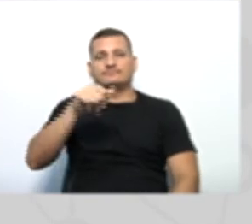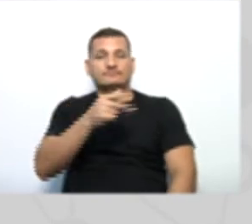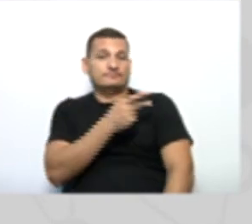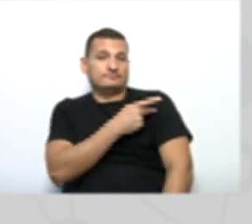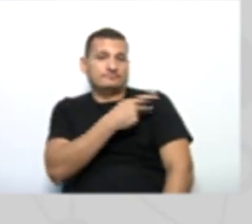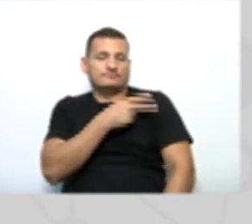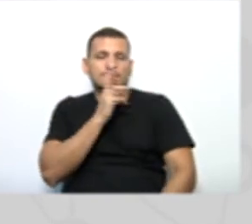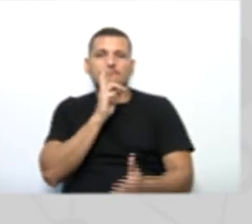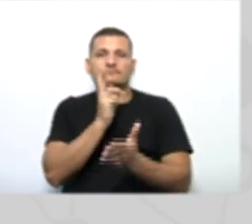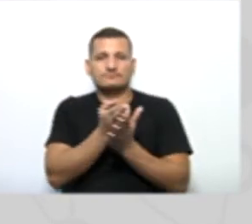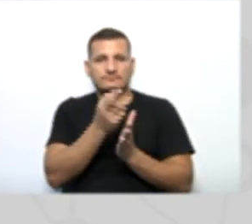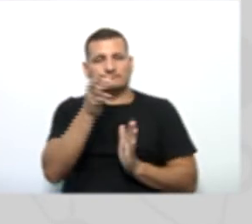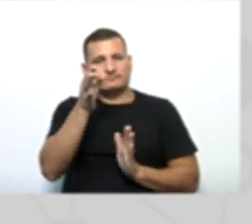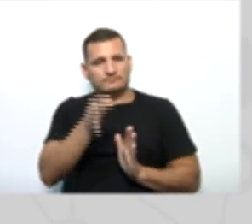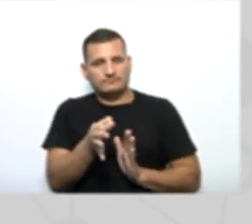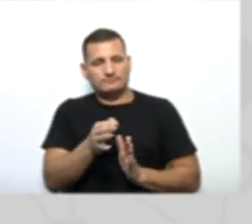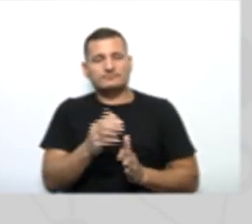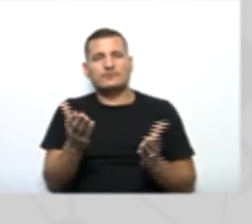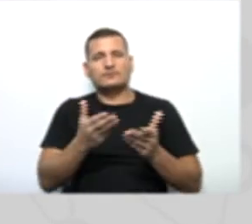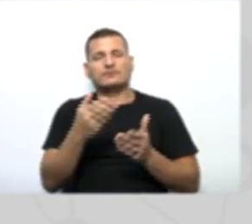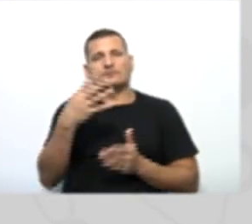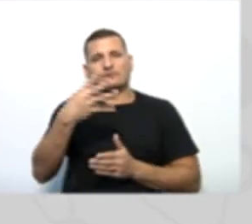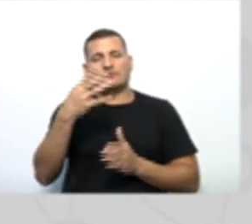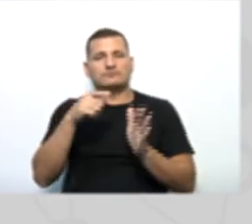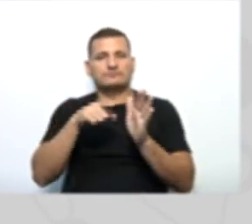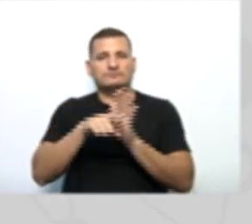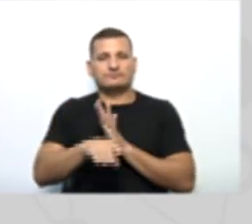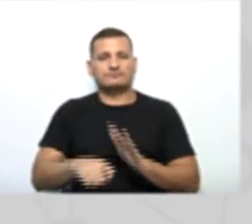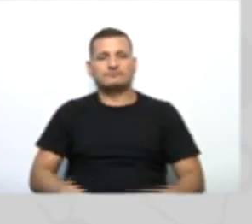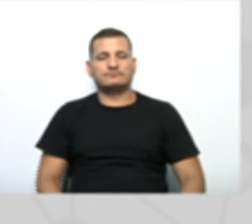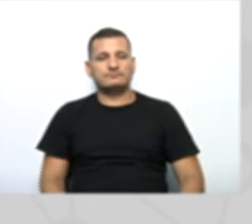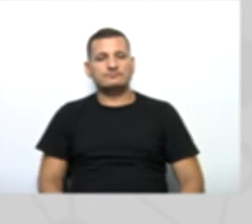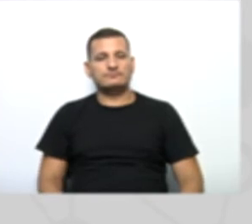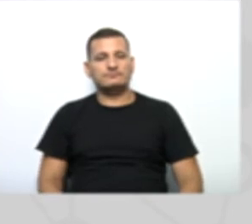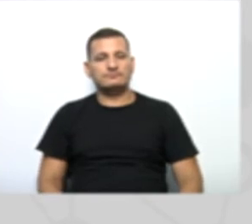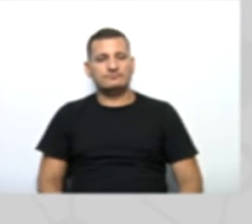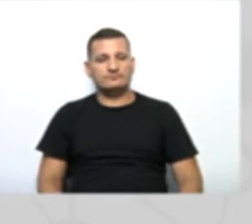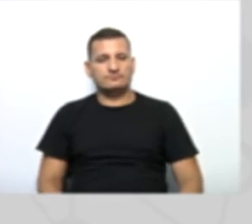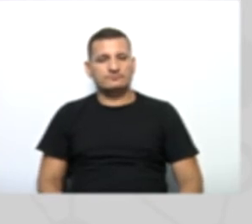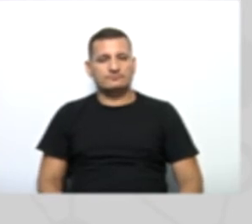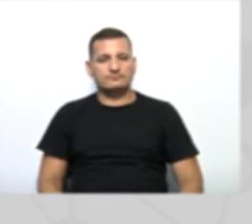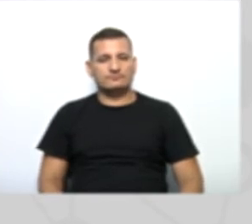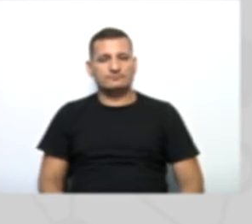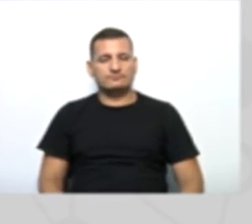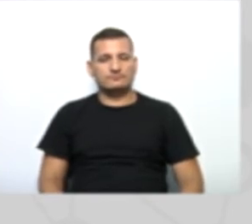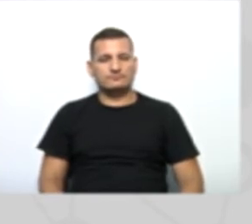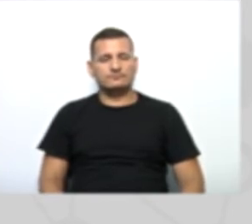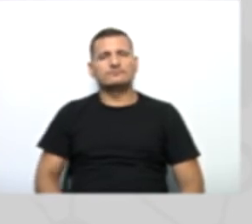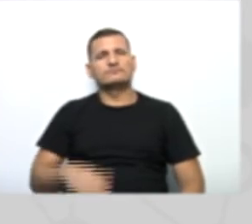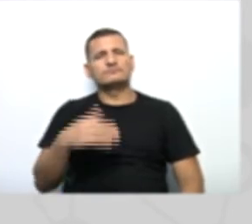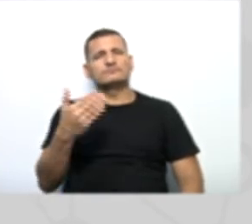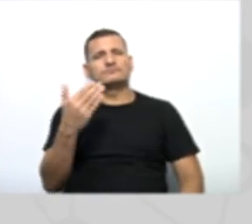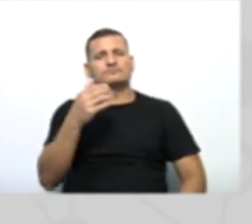corretamente a questão. Tá ok? Vamos para a questão 4, a questão 3 ela respondeu aqui. Legal. Vamos para a questão 4.